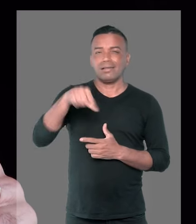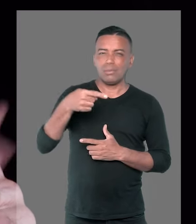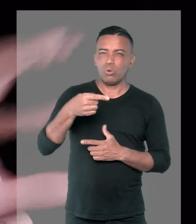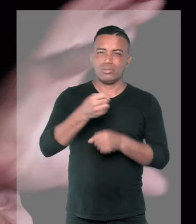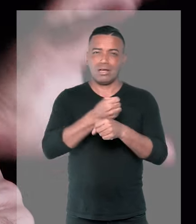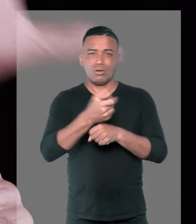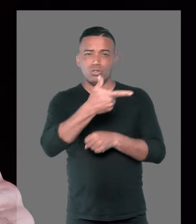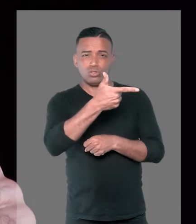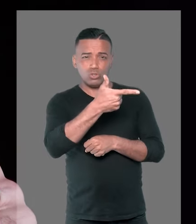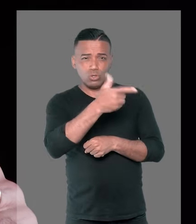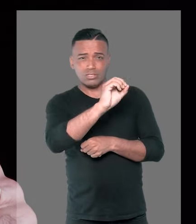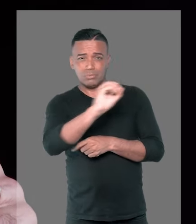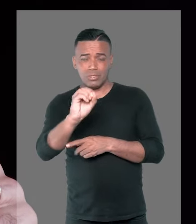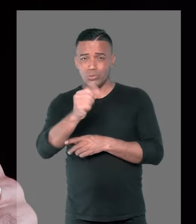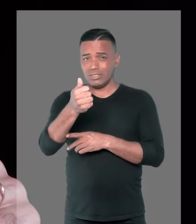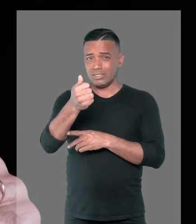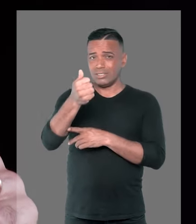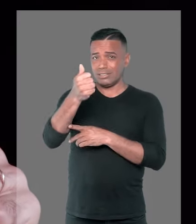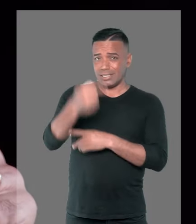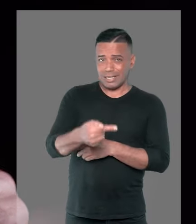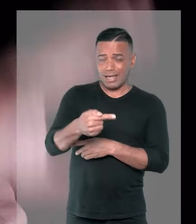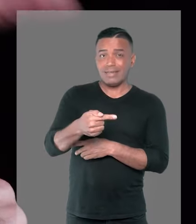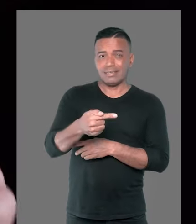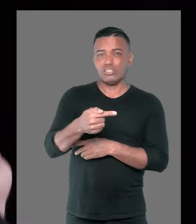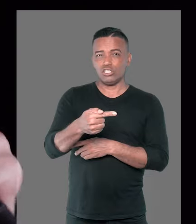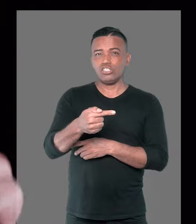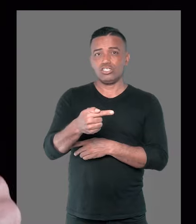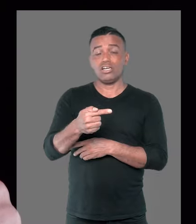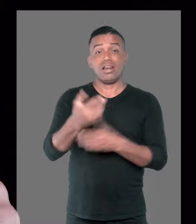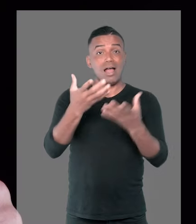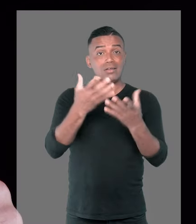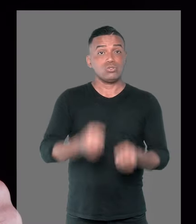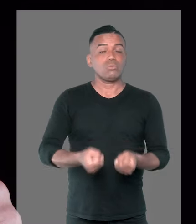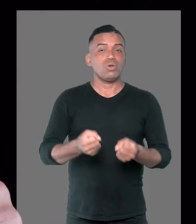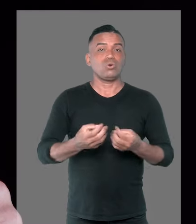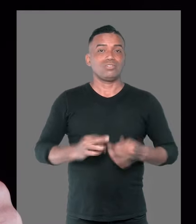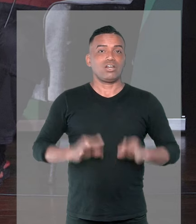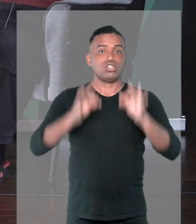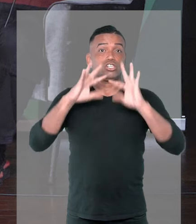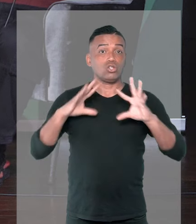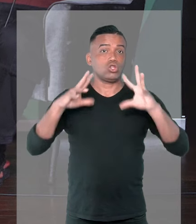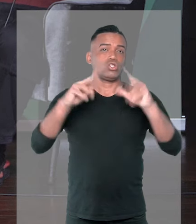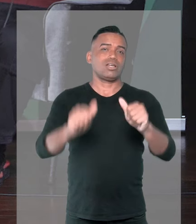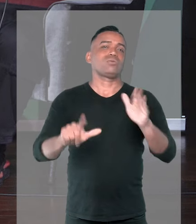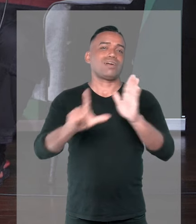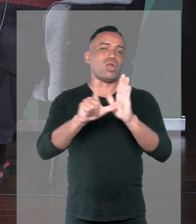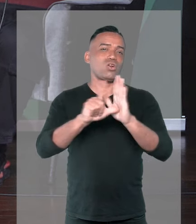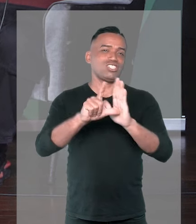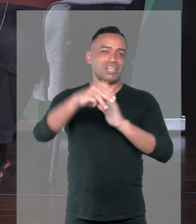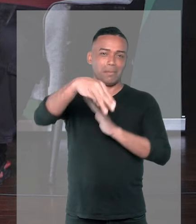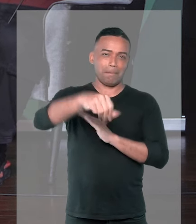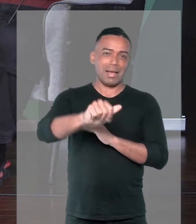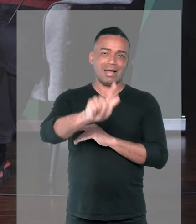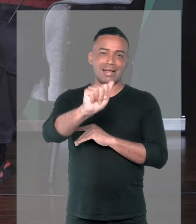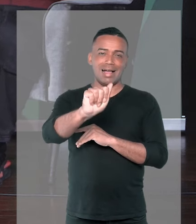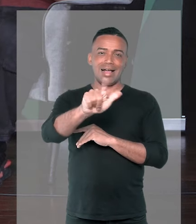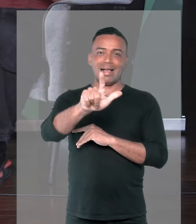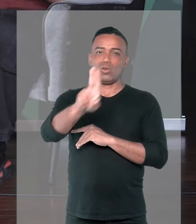Luis albes era totalmente periférico ao magalu ele assumiu a tecnologia de informação do magalu como um todo ou seja o a